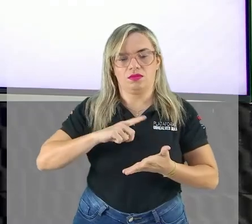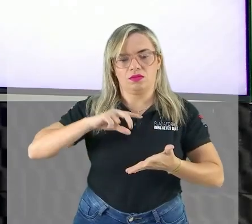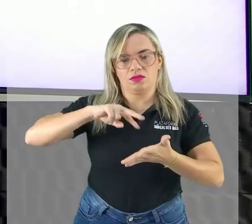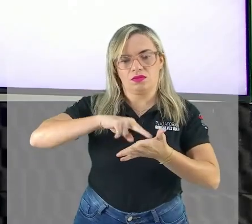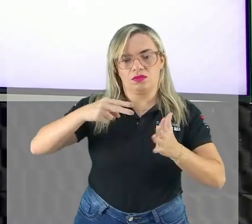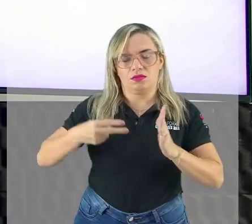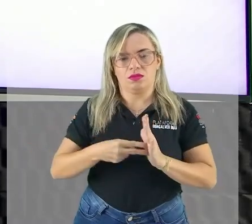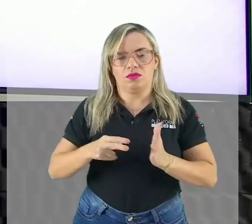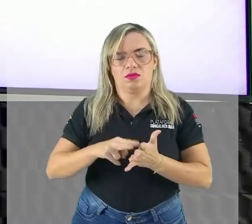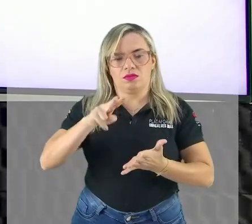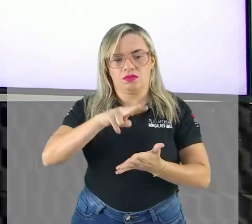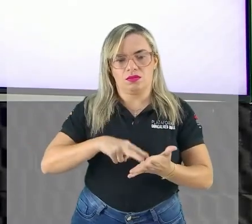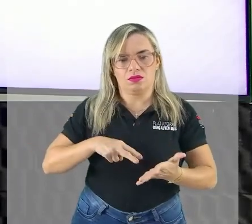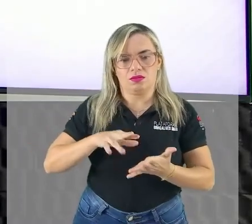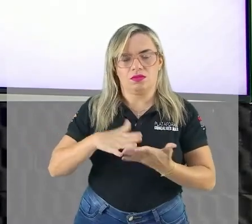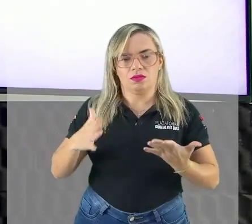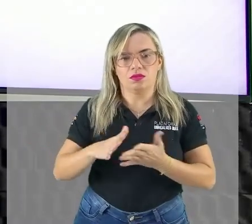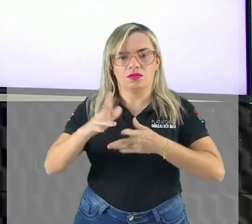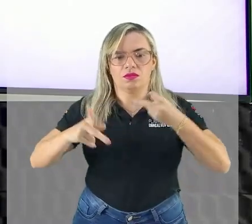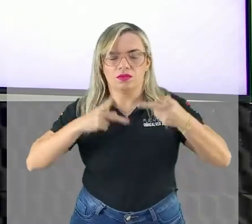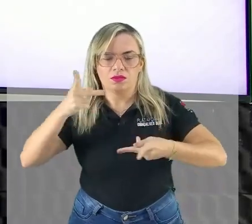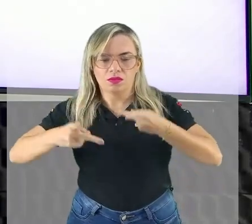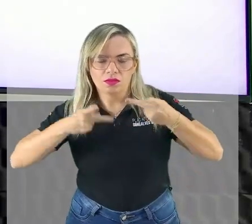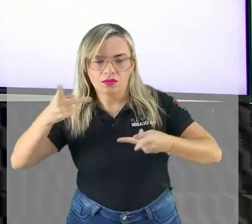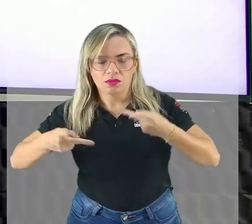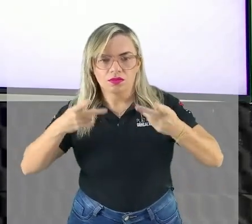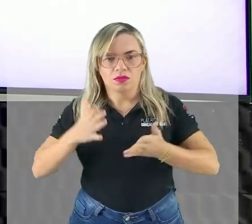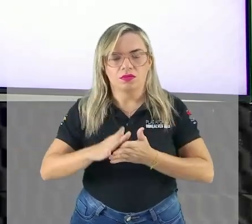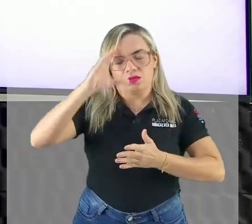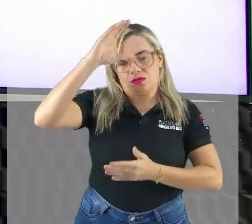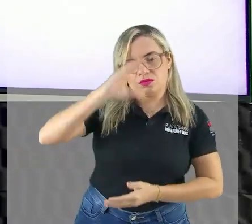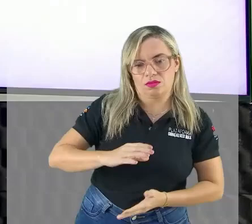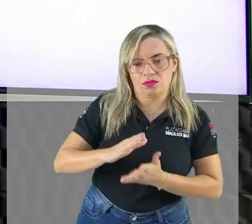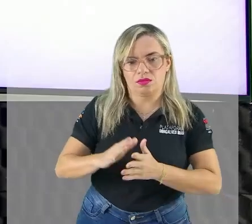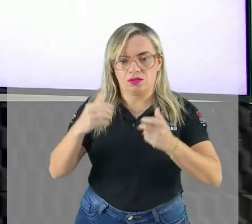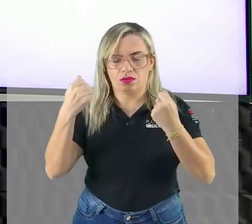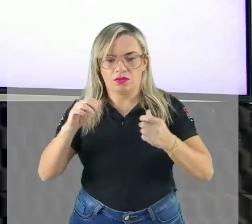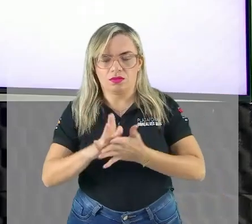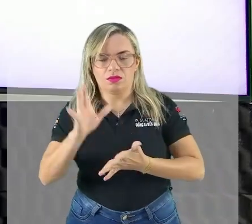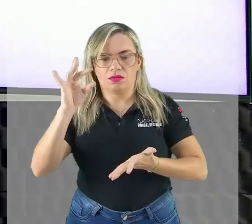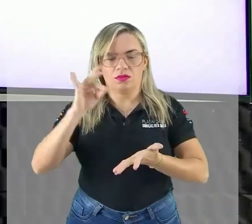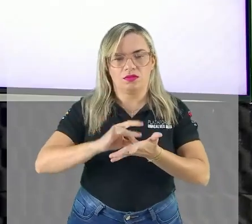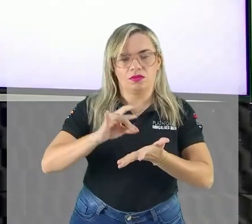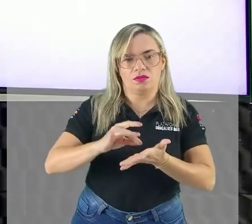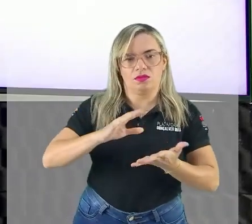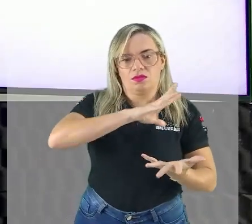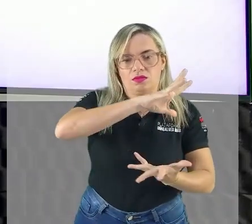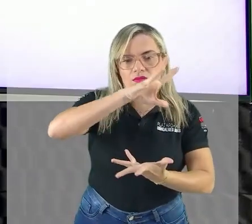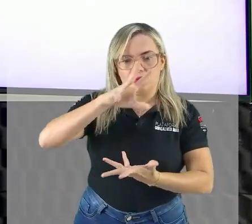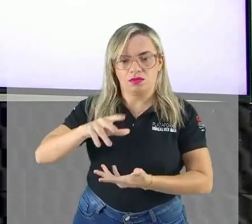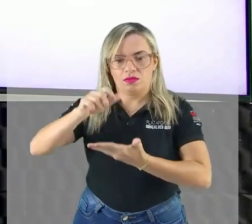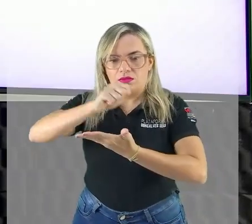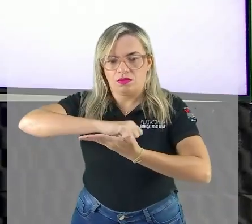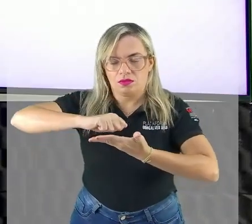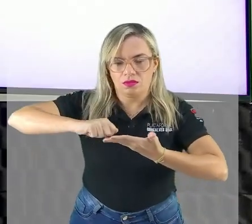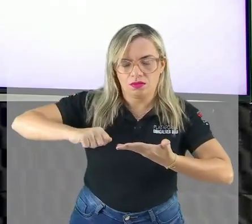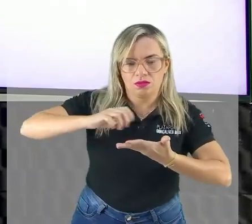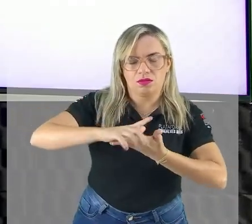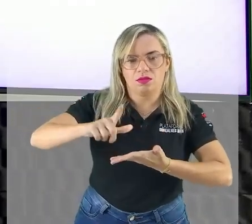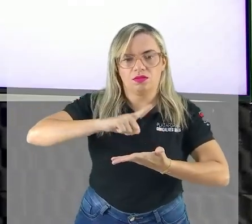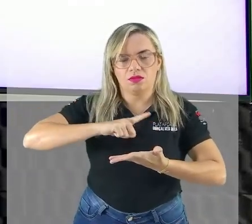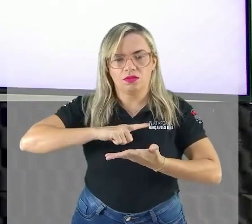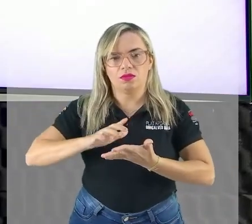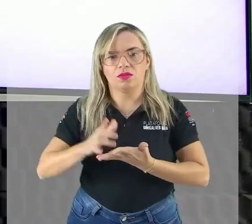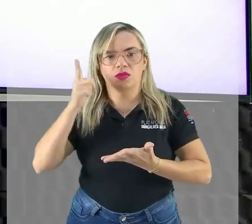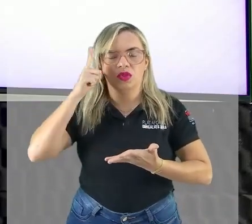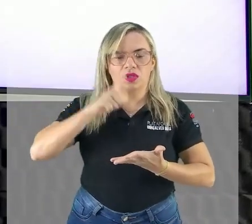quê? Porque quando a gente fala de letramento, essa questão do cidadão, né, que ele precisa efetivamente estar no mundo da escrita, ele precisa ter